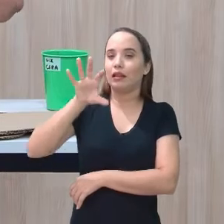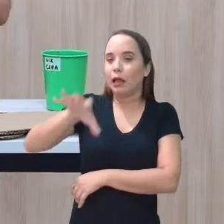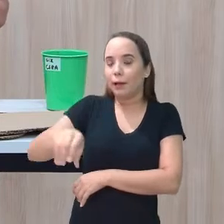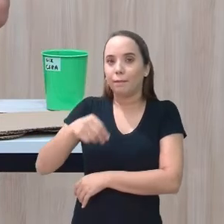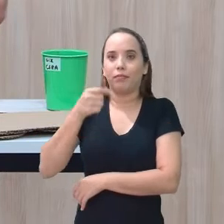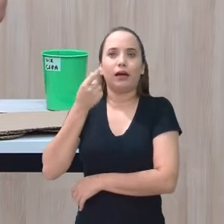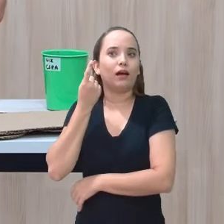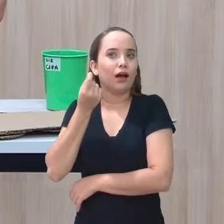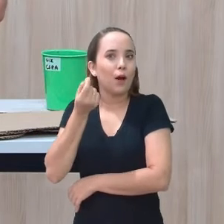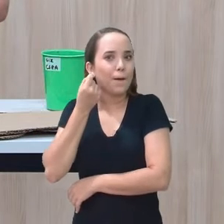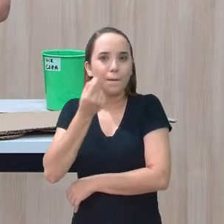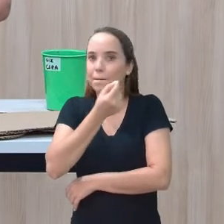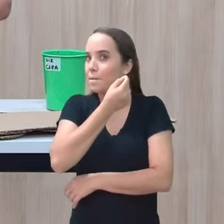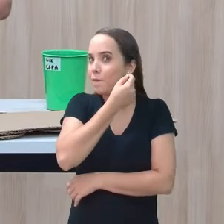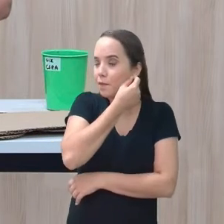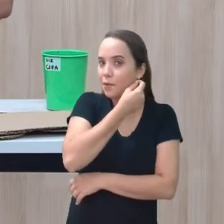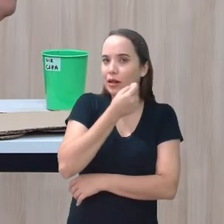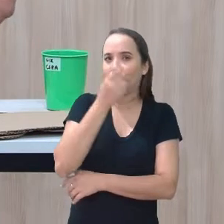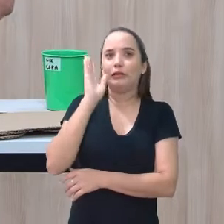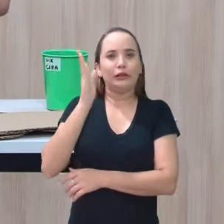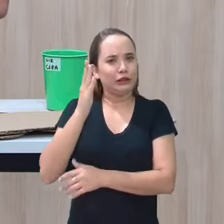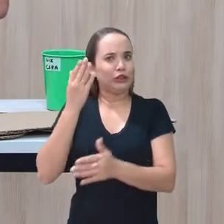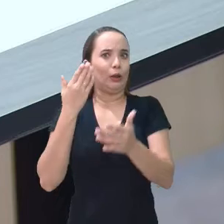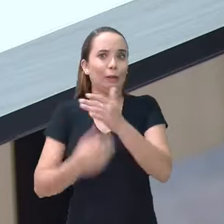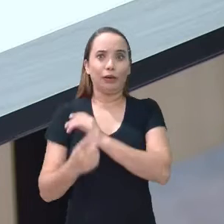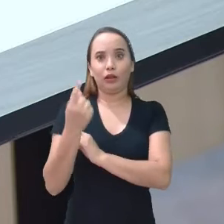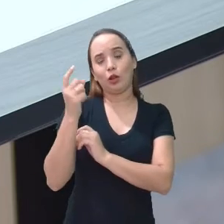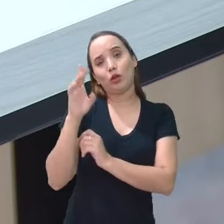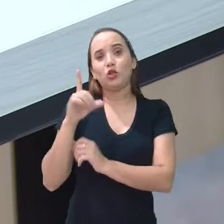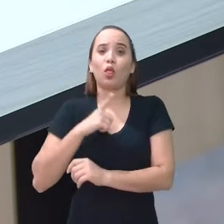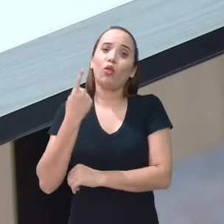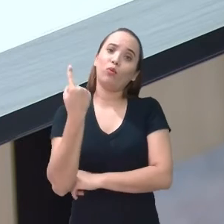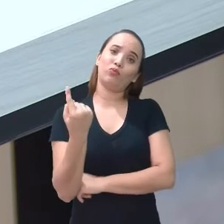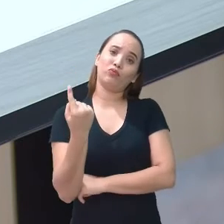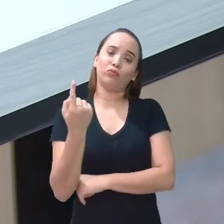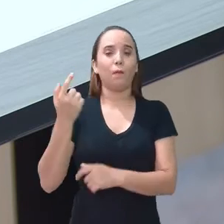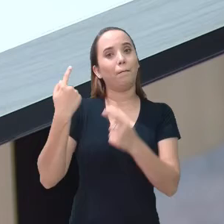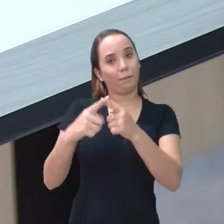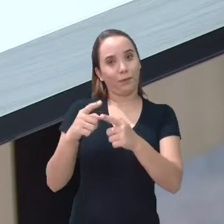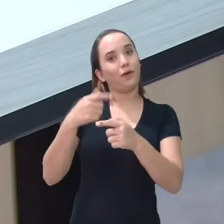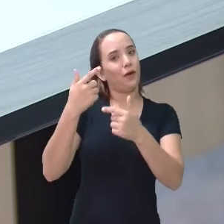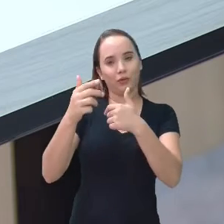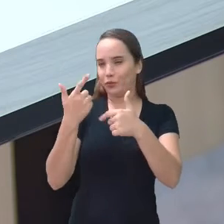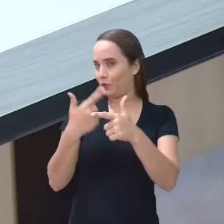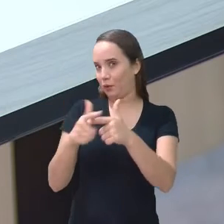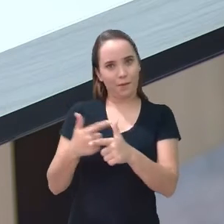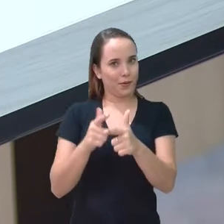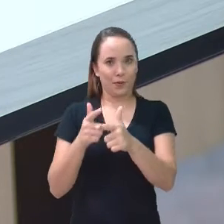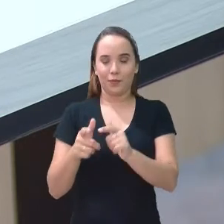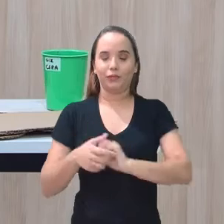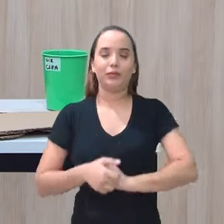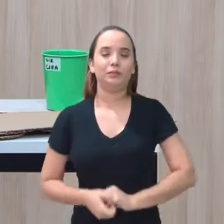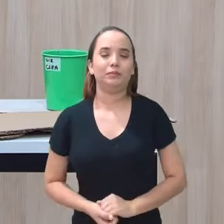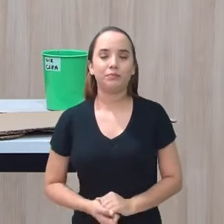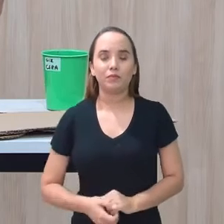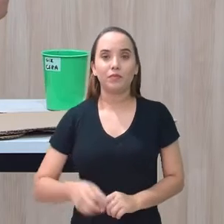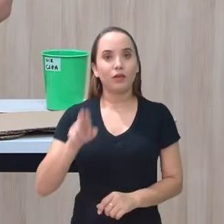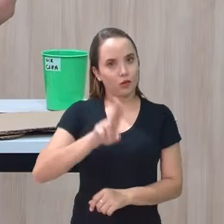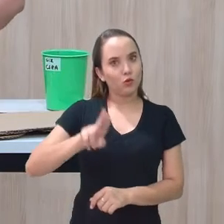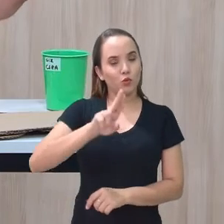que perdeu um deles, porque aí não tem problema de montar. Mas se por um acaso vocês, né,